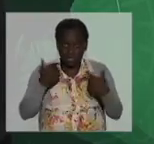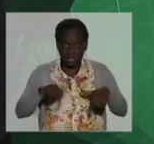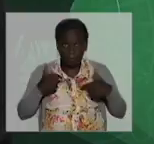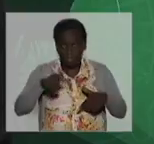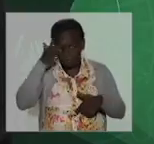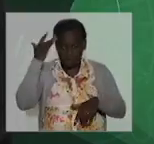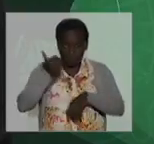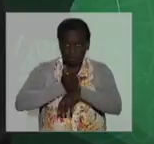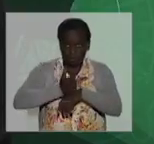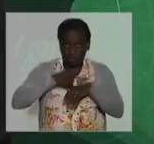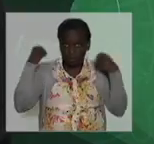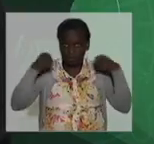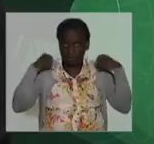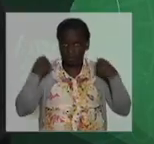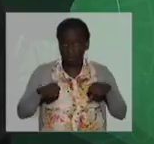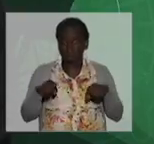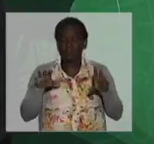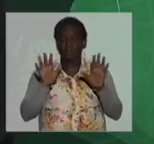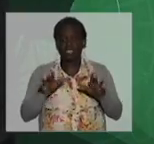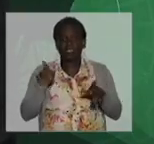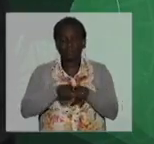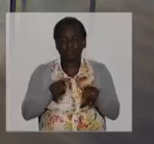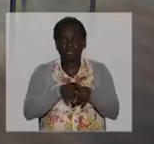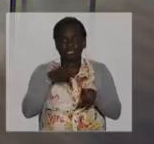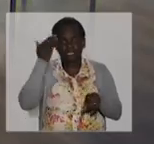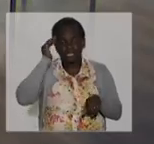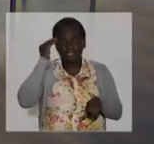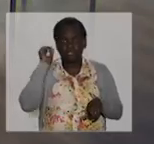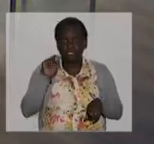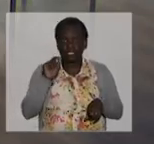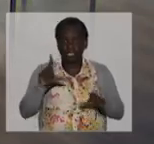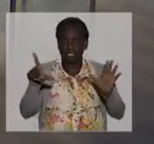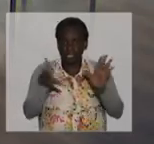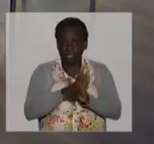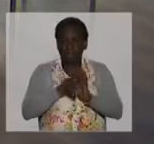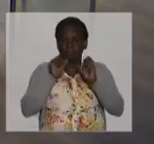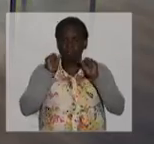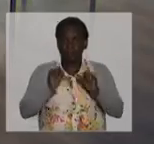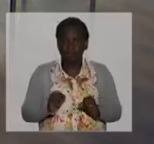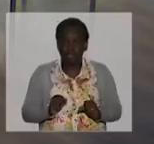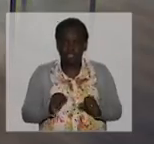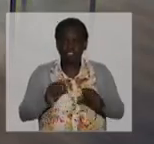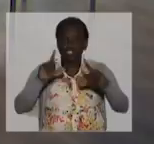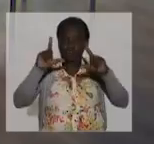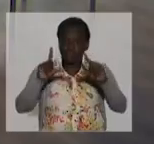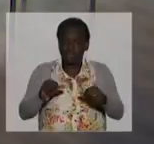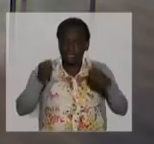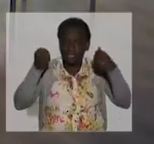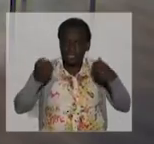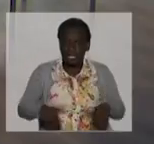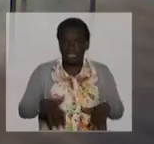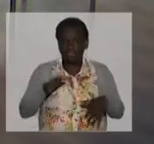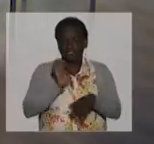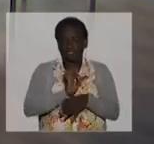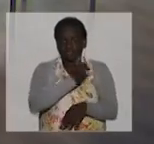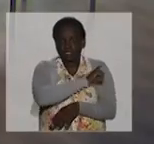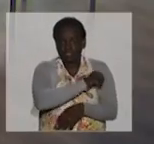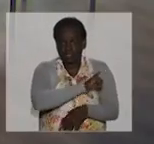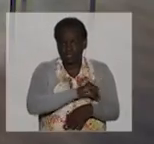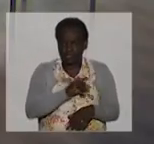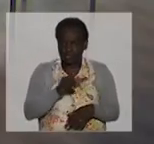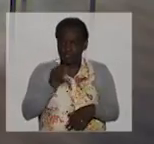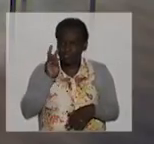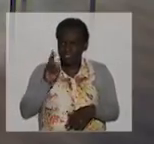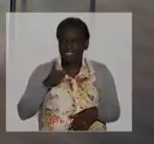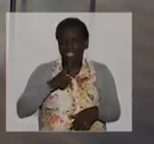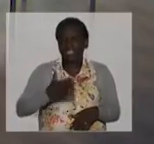de empregos para o profissional de educação física. Nós entendemos que essa lei ela pode, inclusive, reduzir gastos para o estado do Rio de